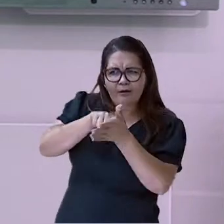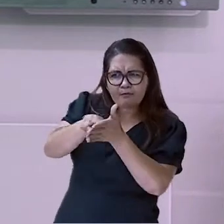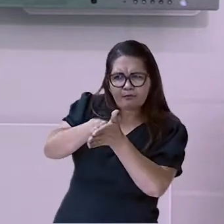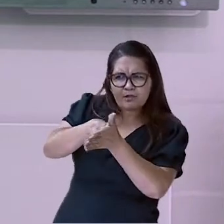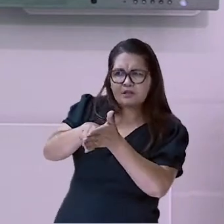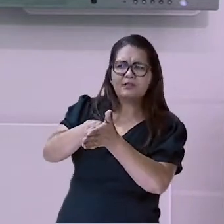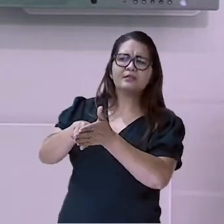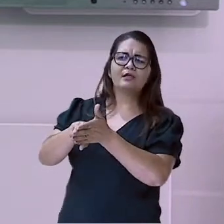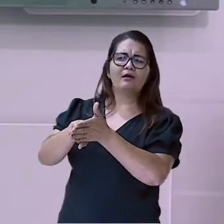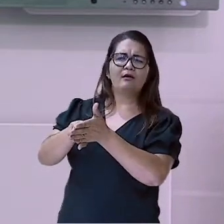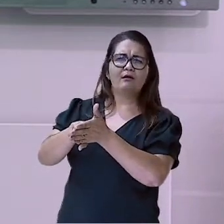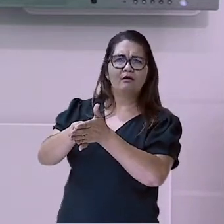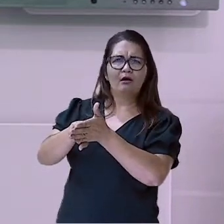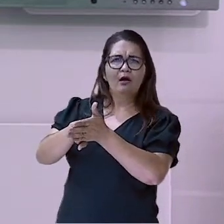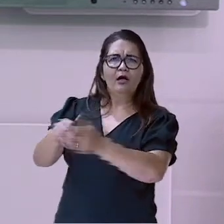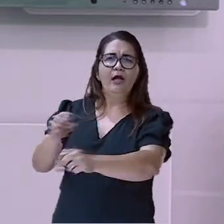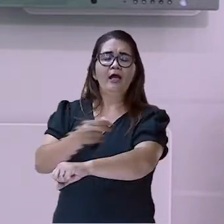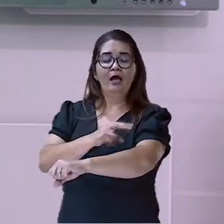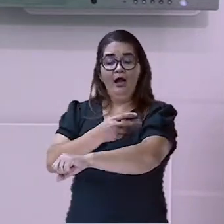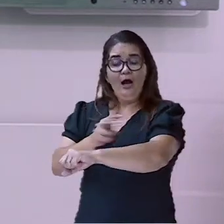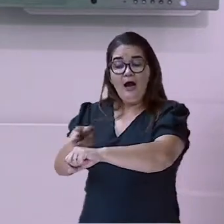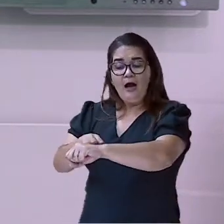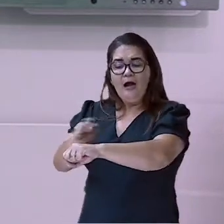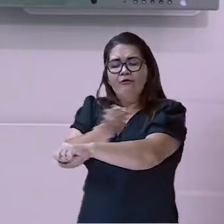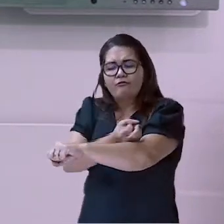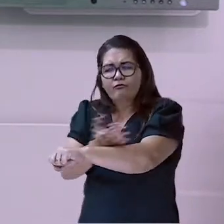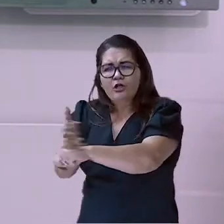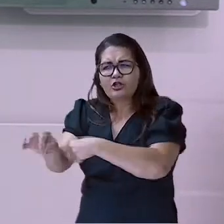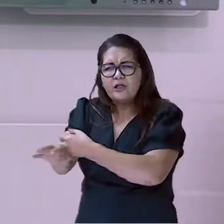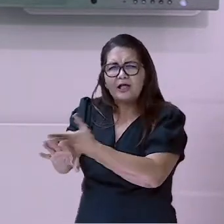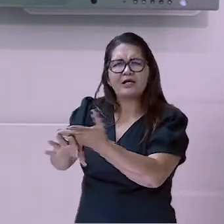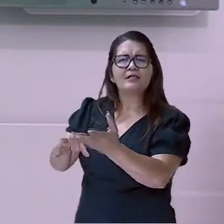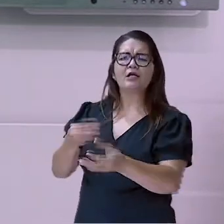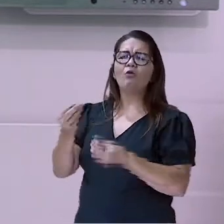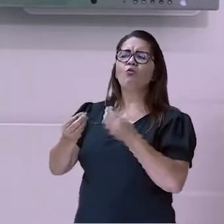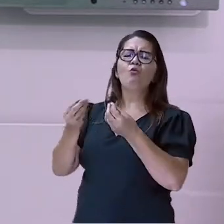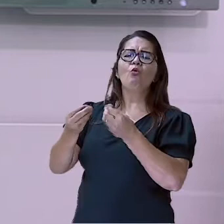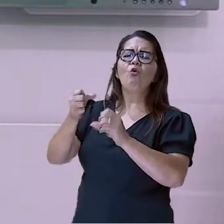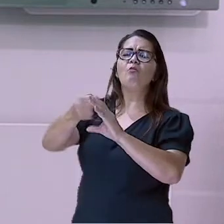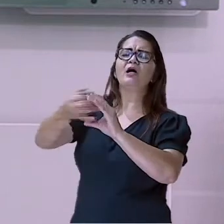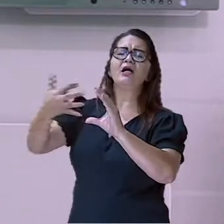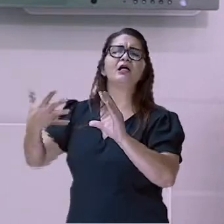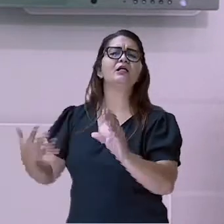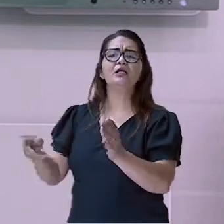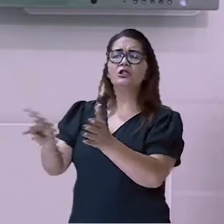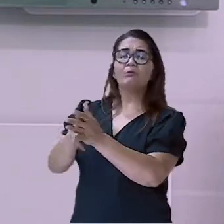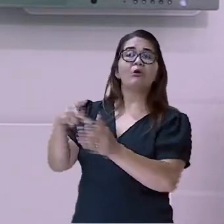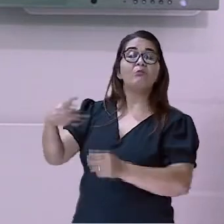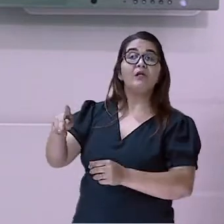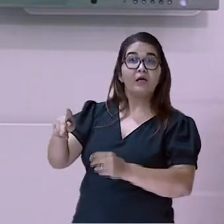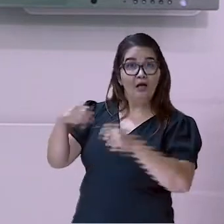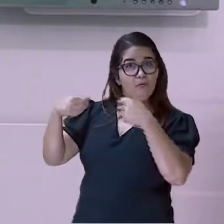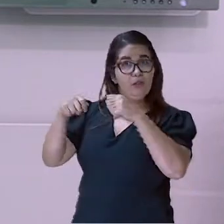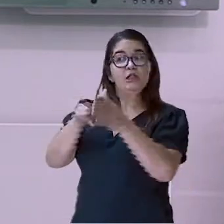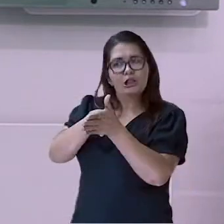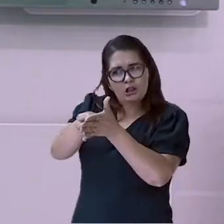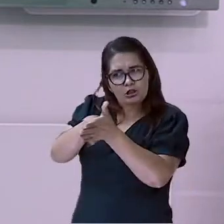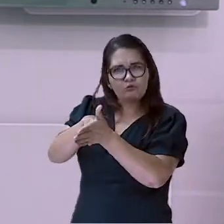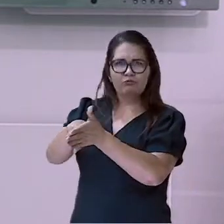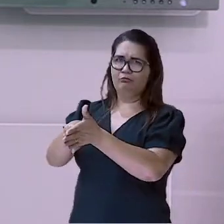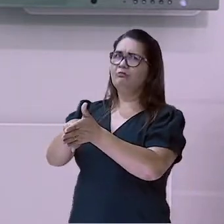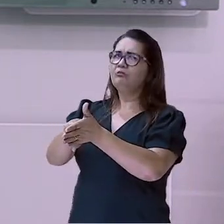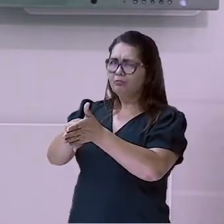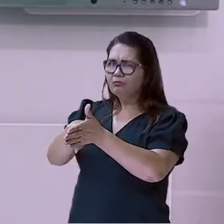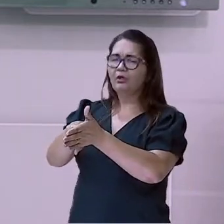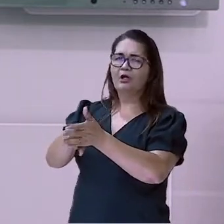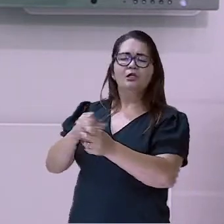aquele lugar, aquela situação, para depois determinar qual é a vegetação principal daquela área.